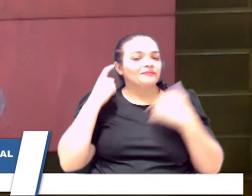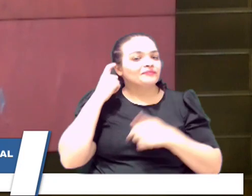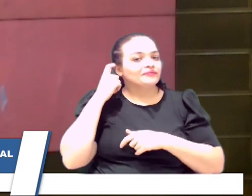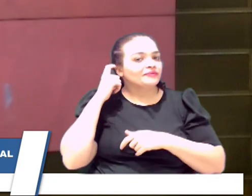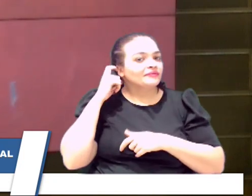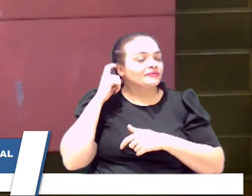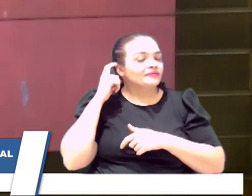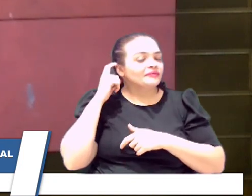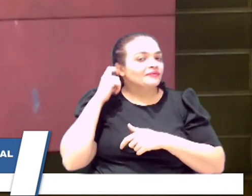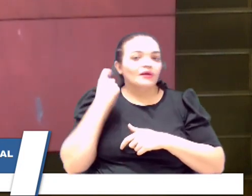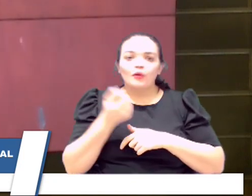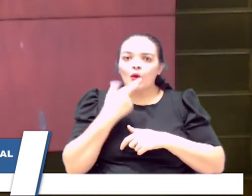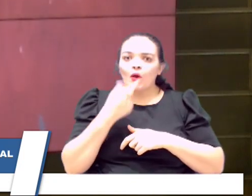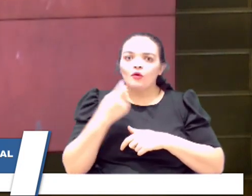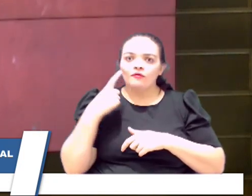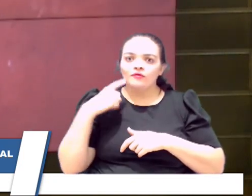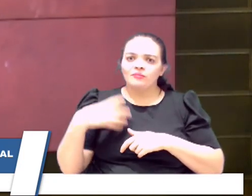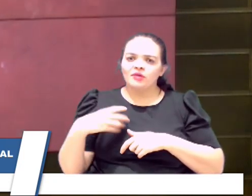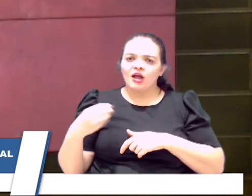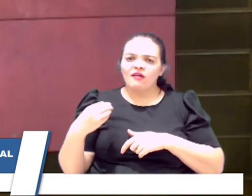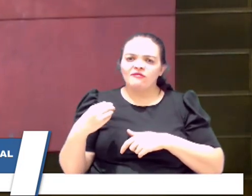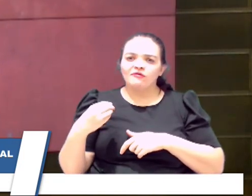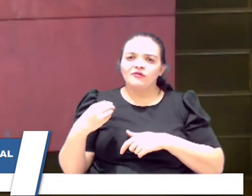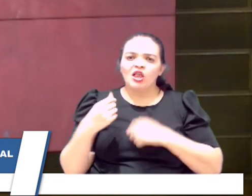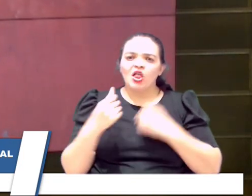remédios, eu cheguei a ver minha filha toda suja de fezes.